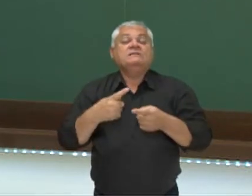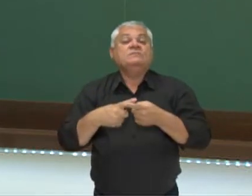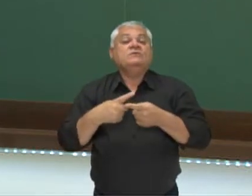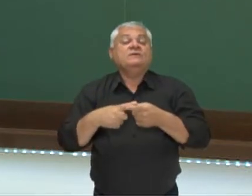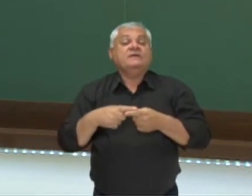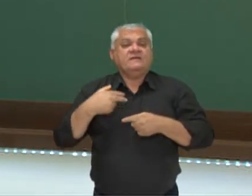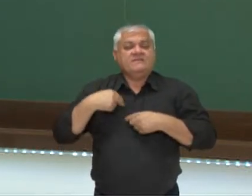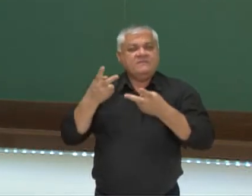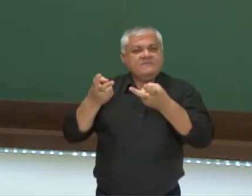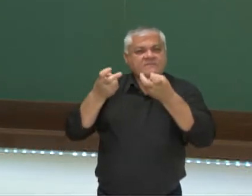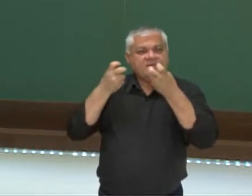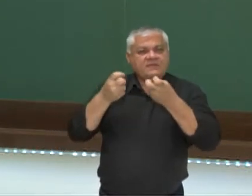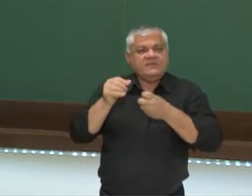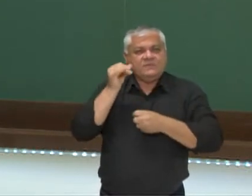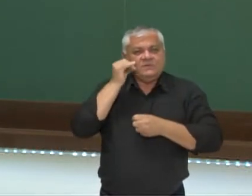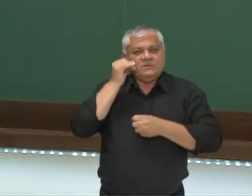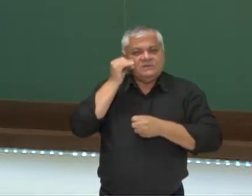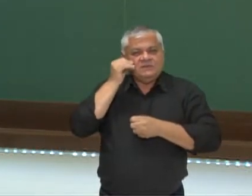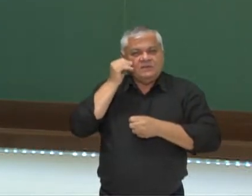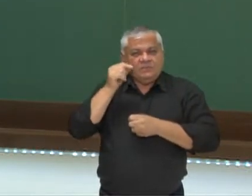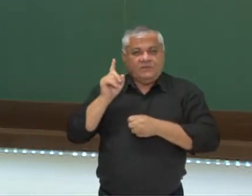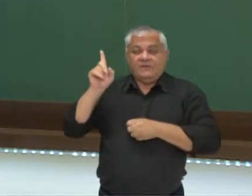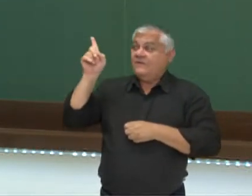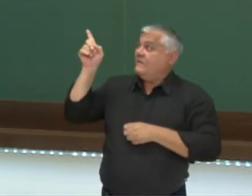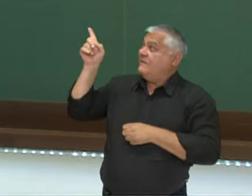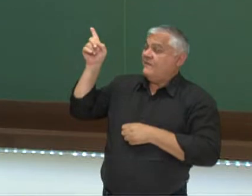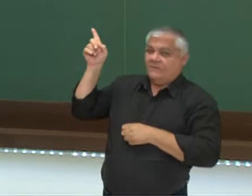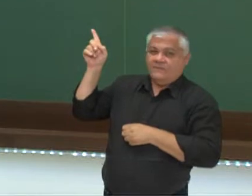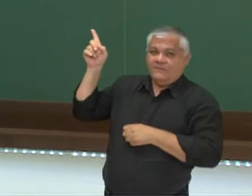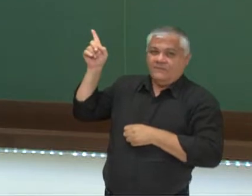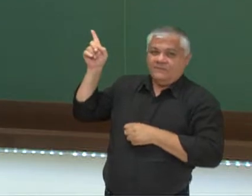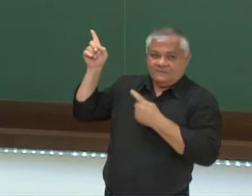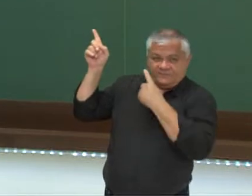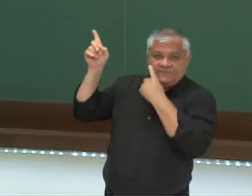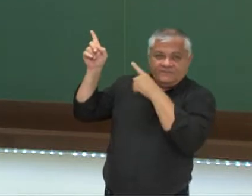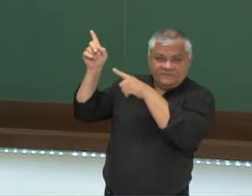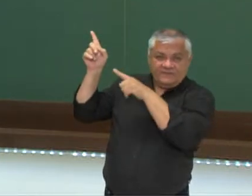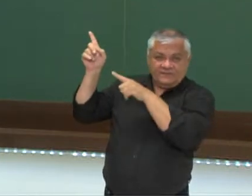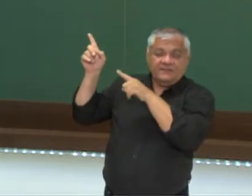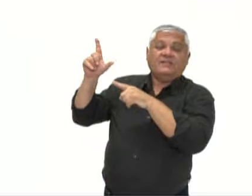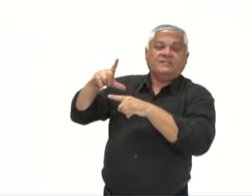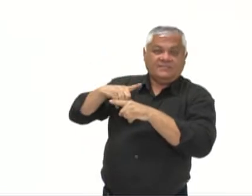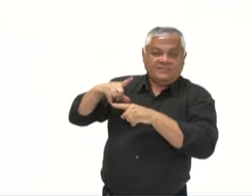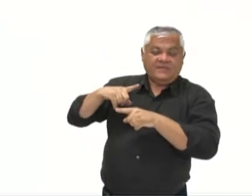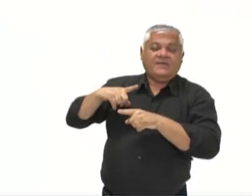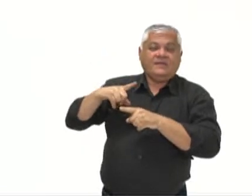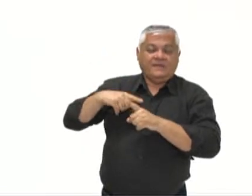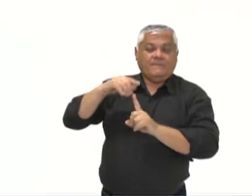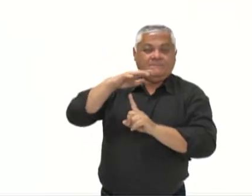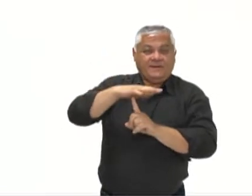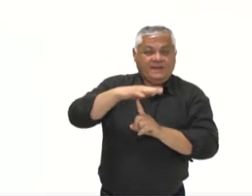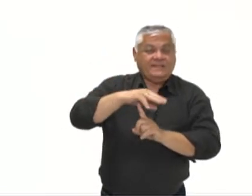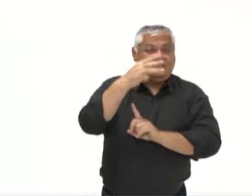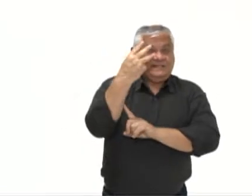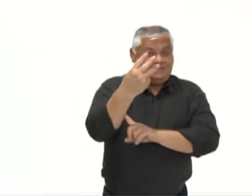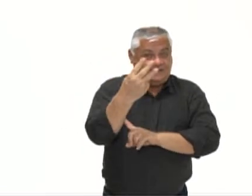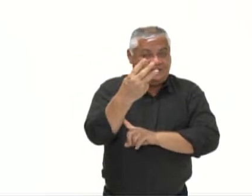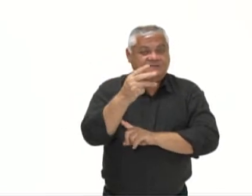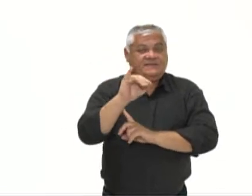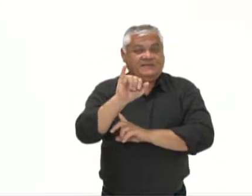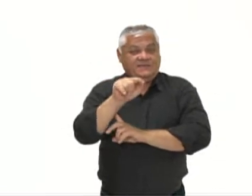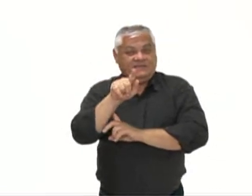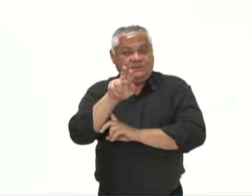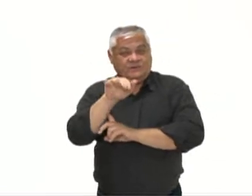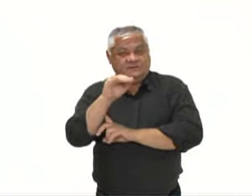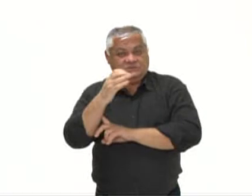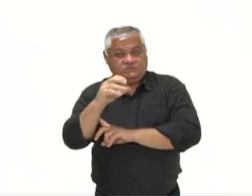se a gente observar nesta região que eu estou indicando aqui para você, ó, onde nós temos a bacia do Paraná 3 e a bacia do Iguaçu,